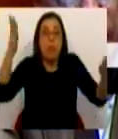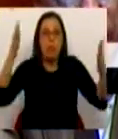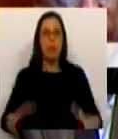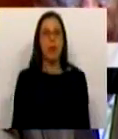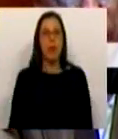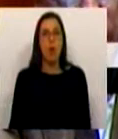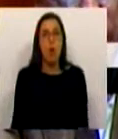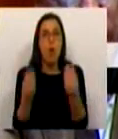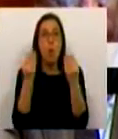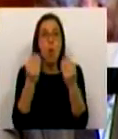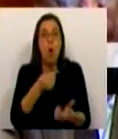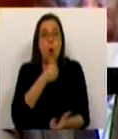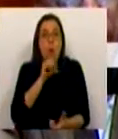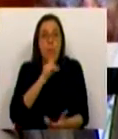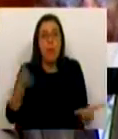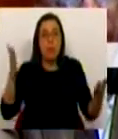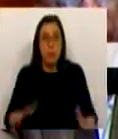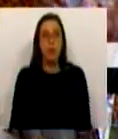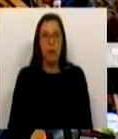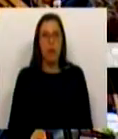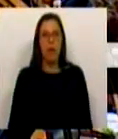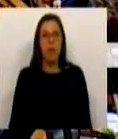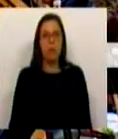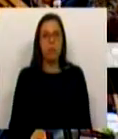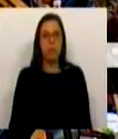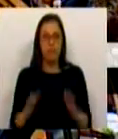possível? Como é que é possível?